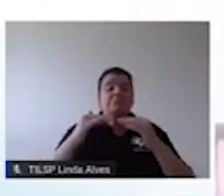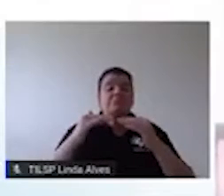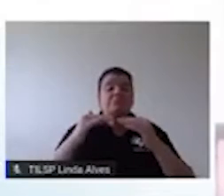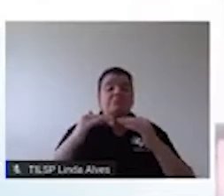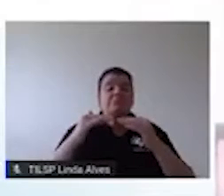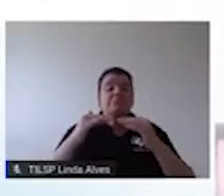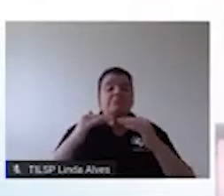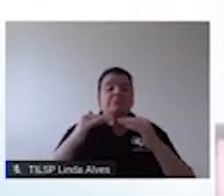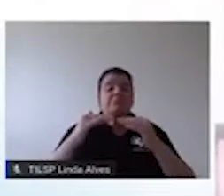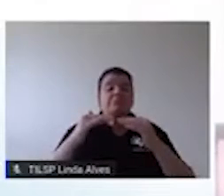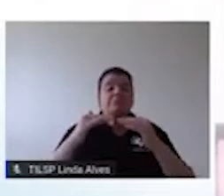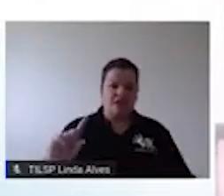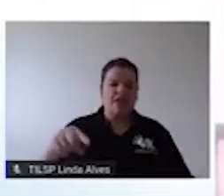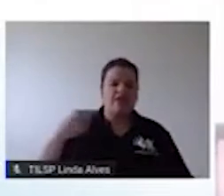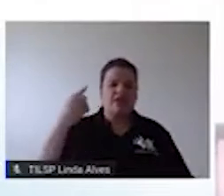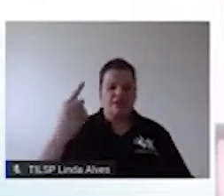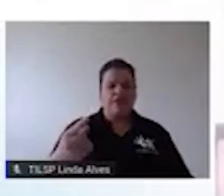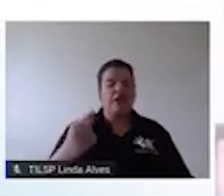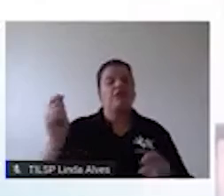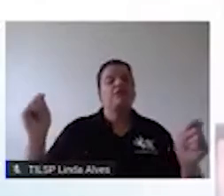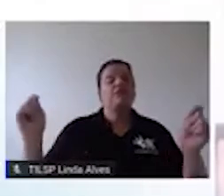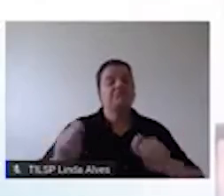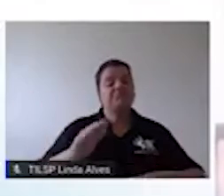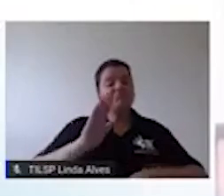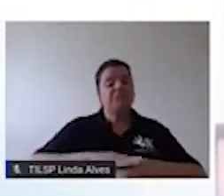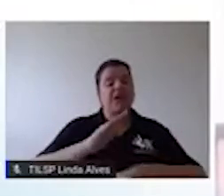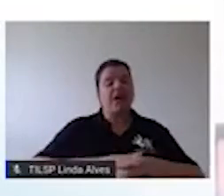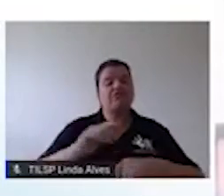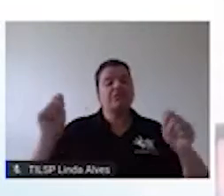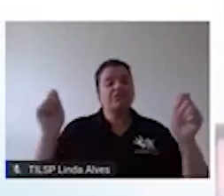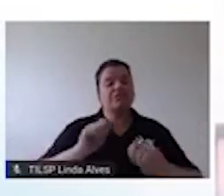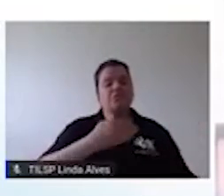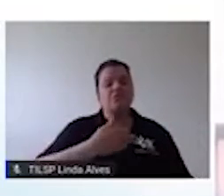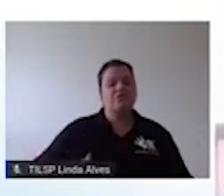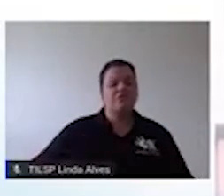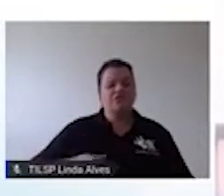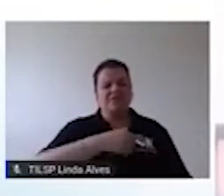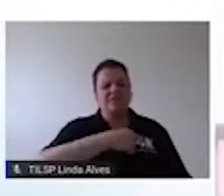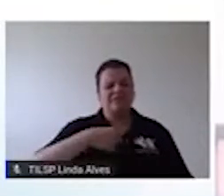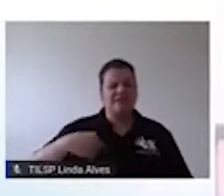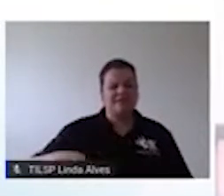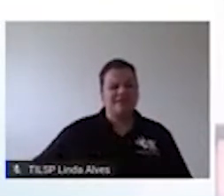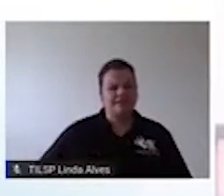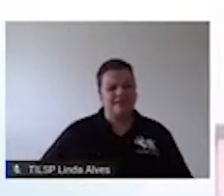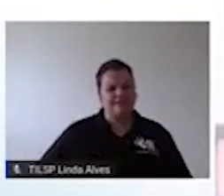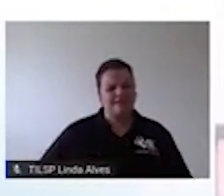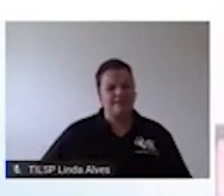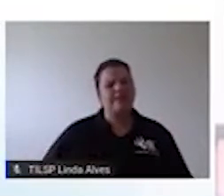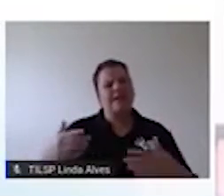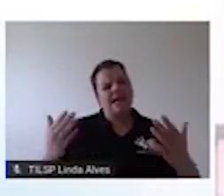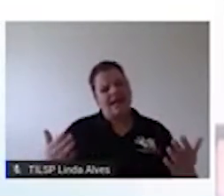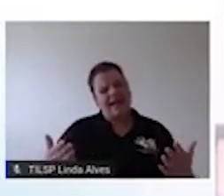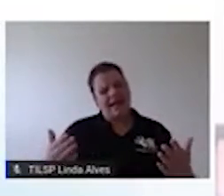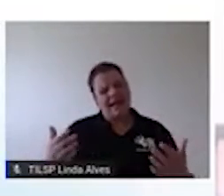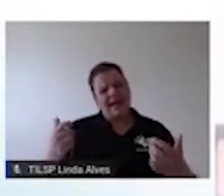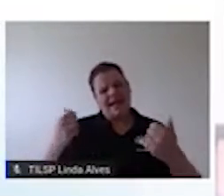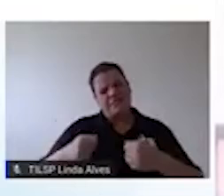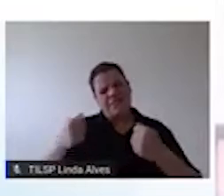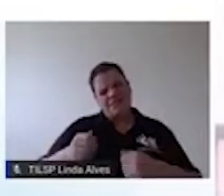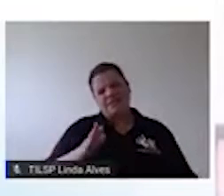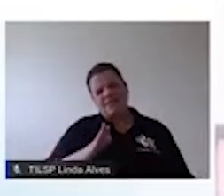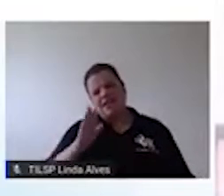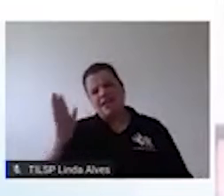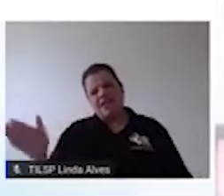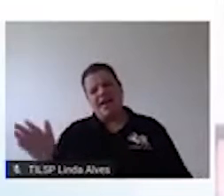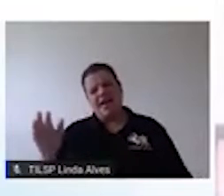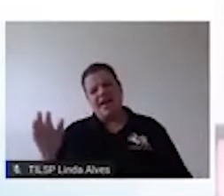com uma autorização do governo chinês. Ele, daí, nesse caso, teria que ir ao STF para